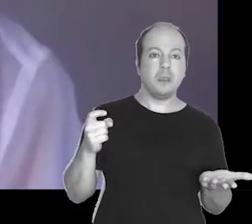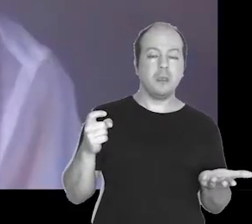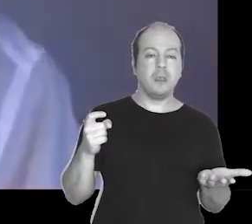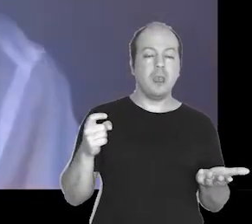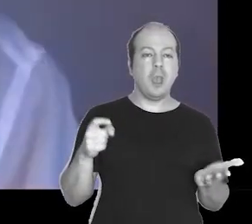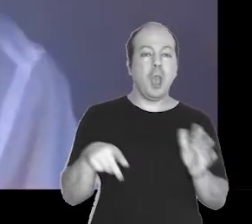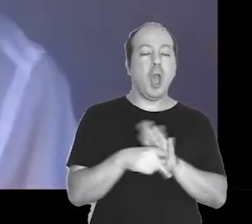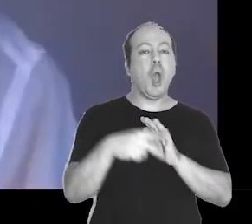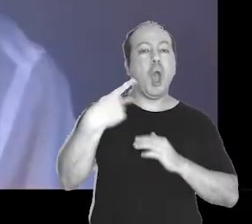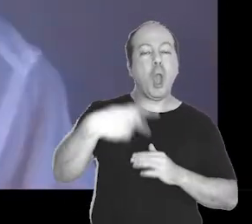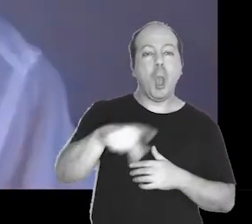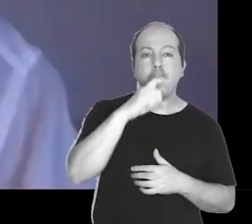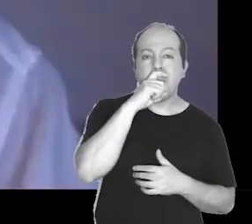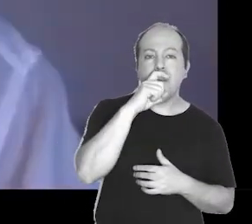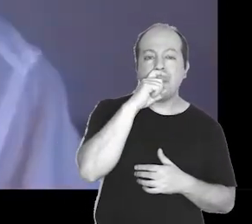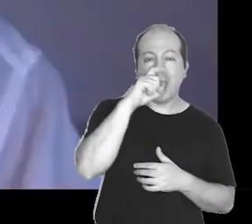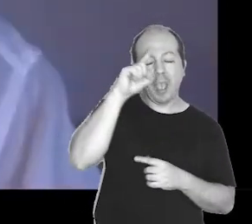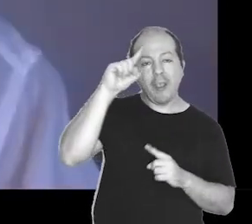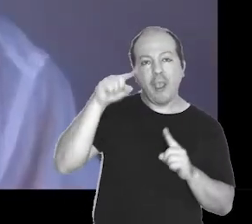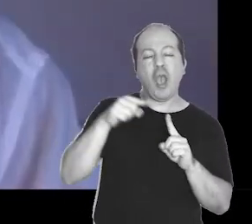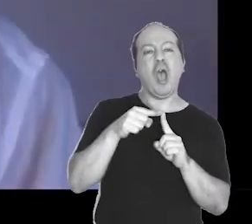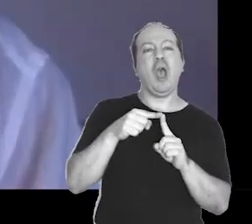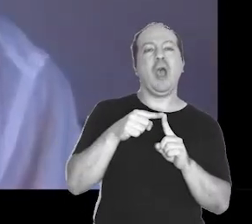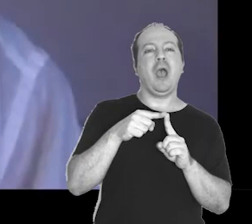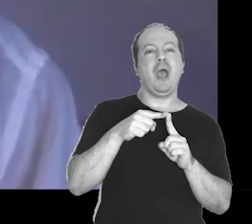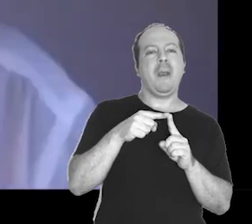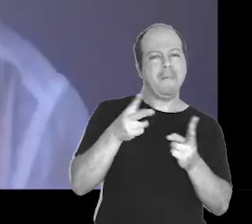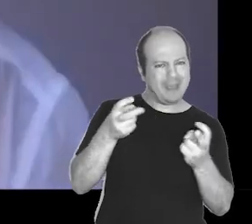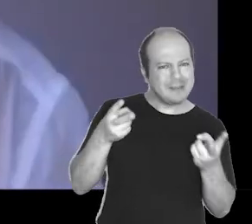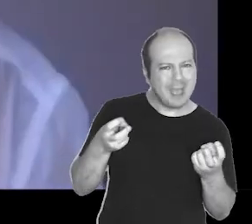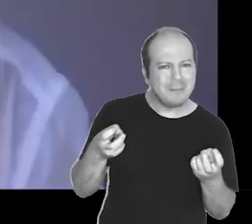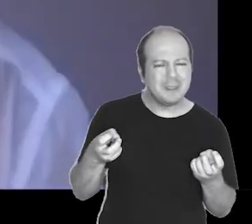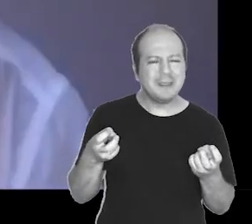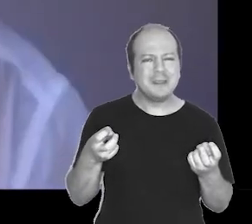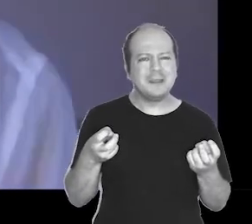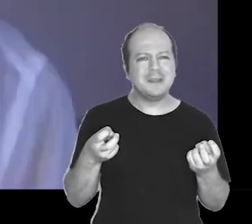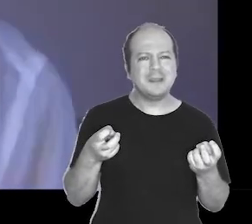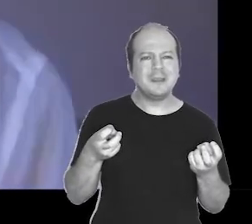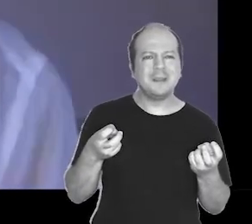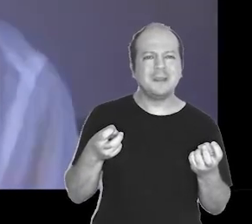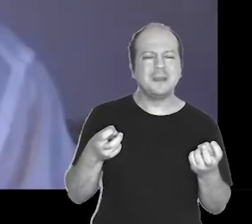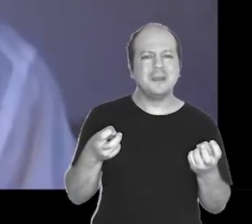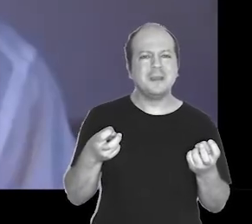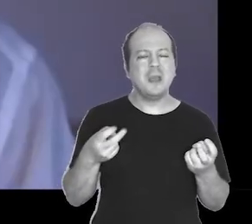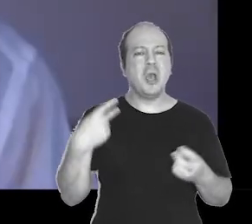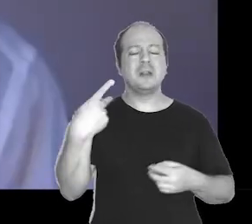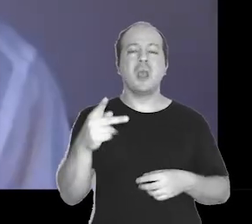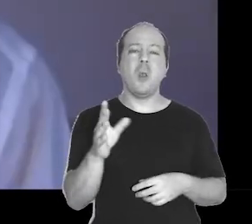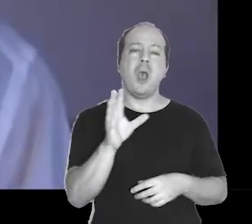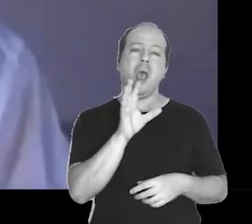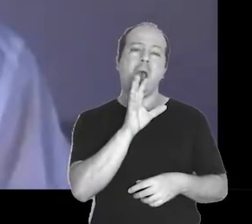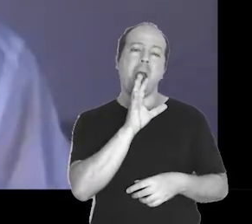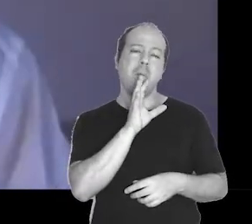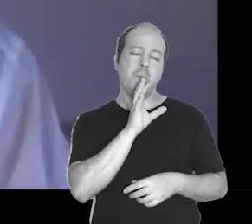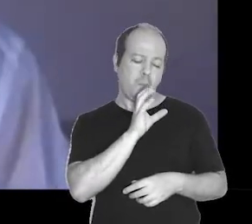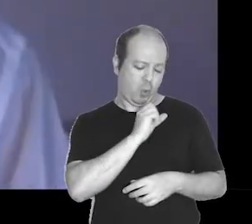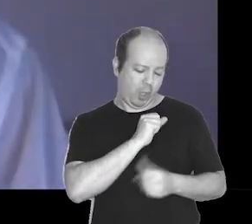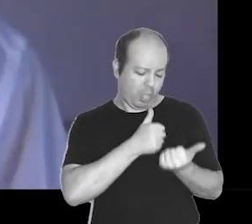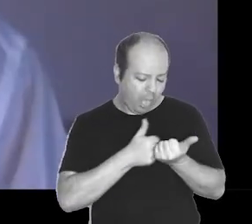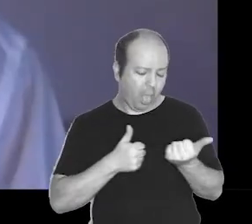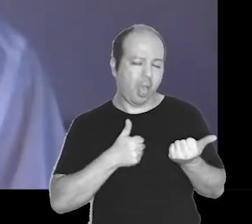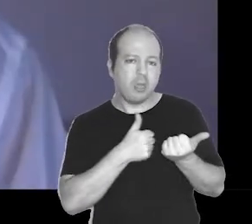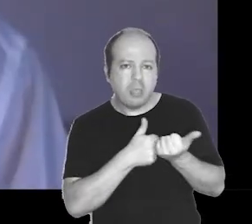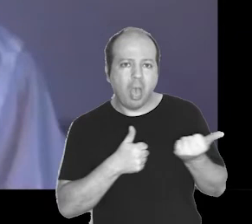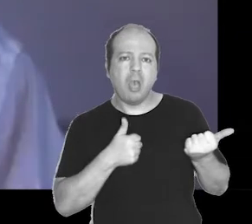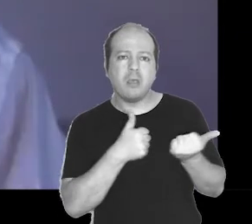Desloca o próprio pai de sua função. Percebe, Leonardo? Seus amores vão sendo figuras